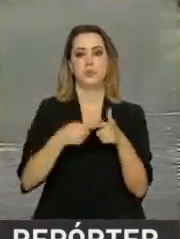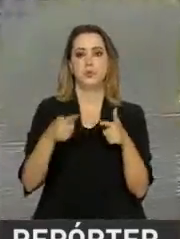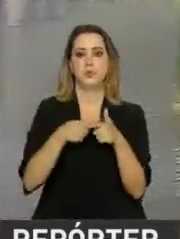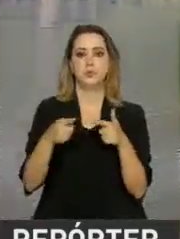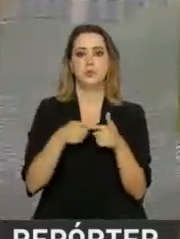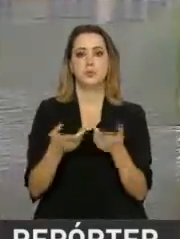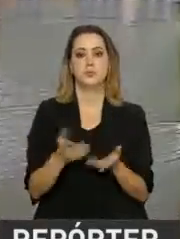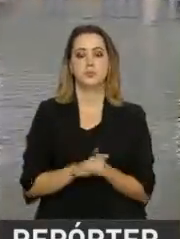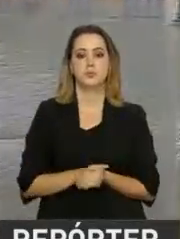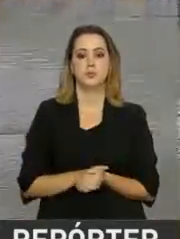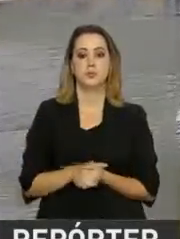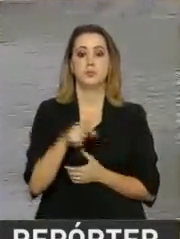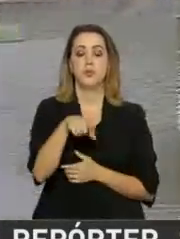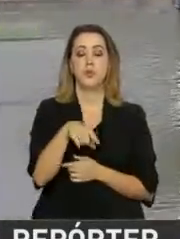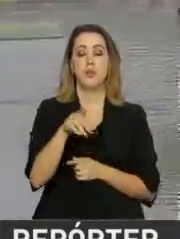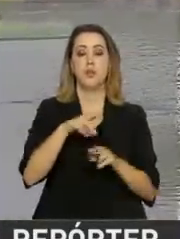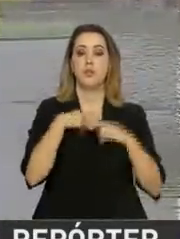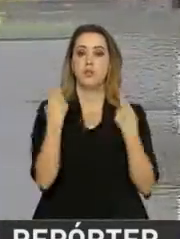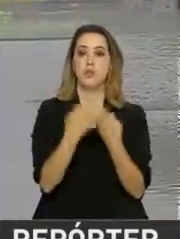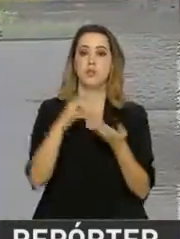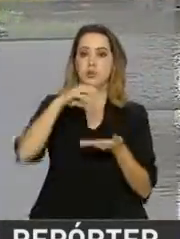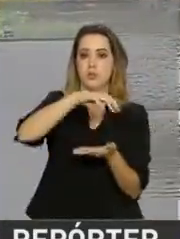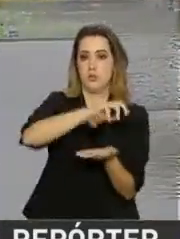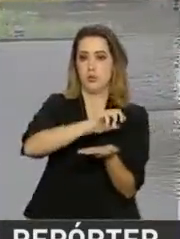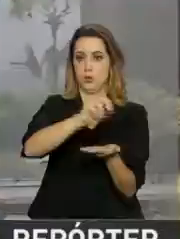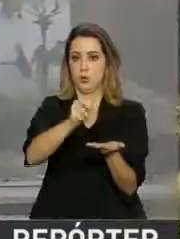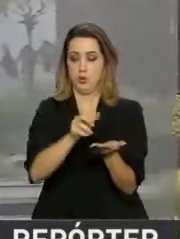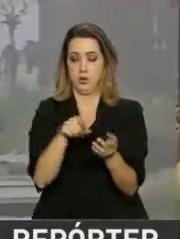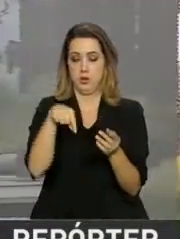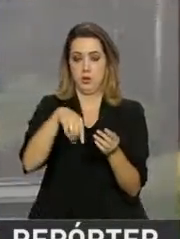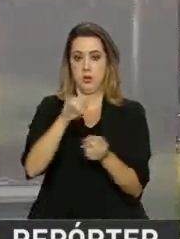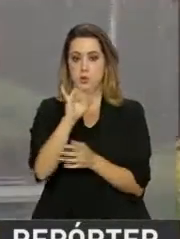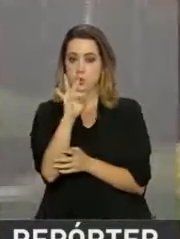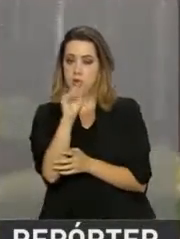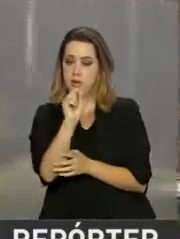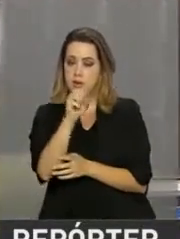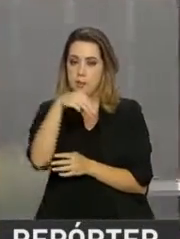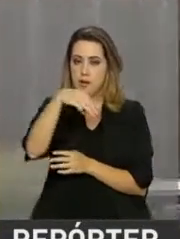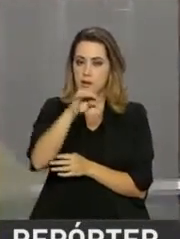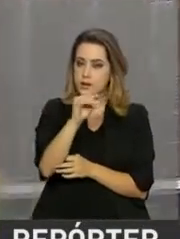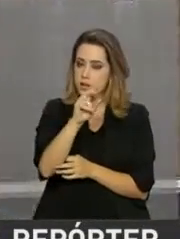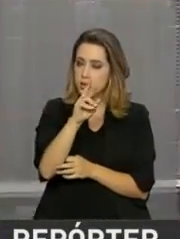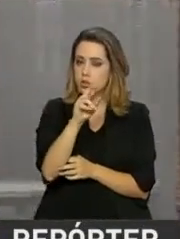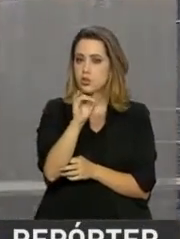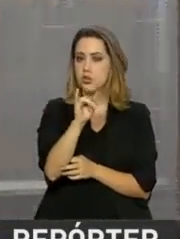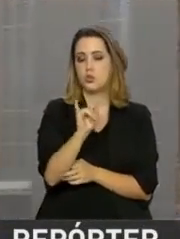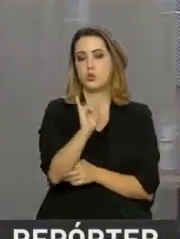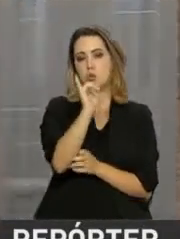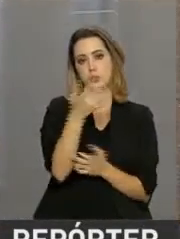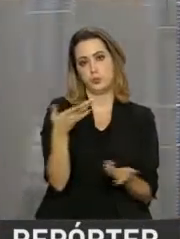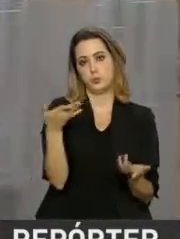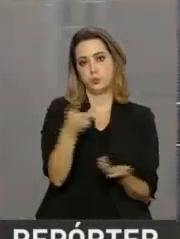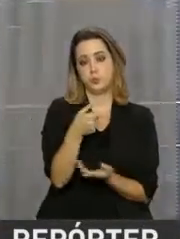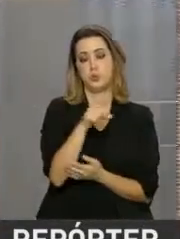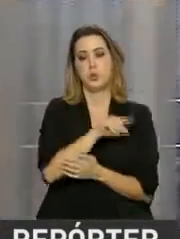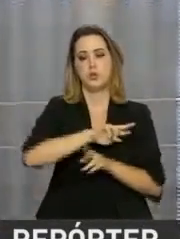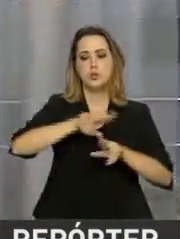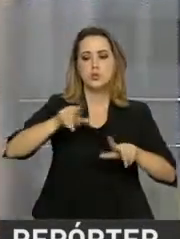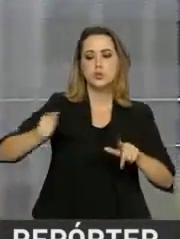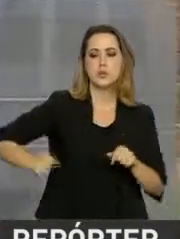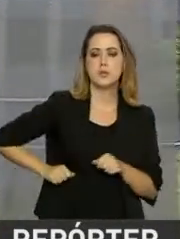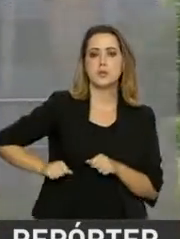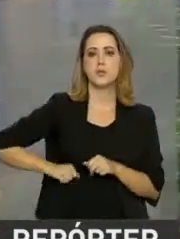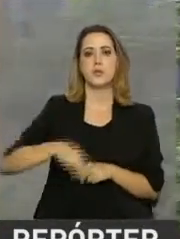será no Palácio do Itamaraty na próxima quarta-feira. Embaixadores, ministros e representantes da área da